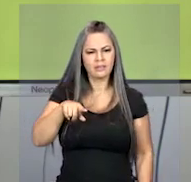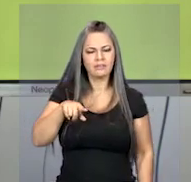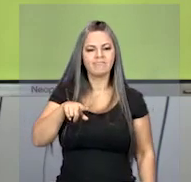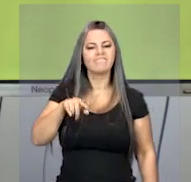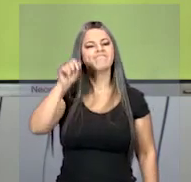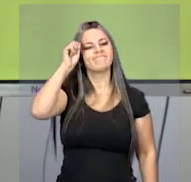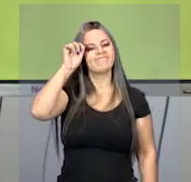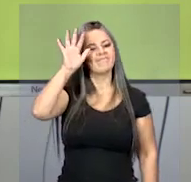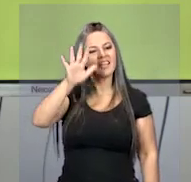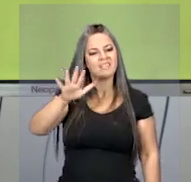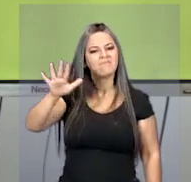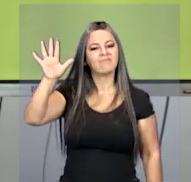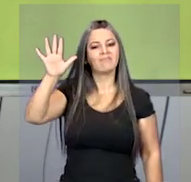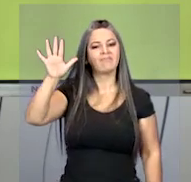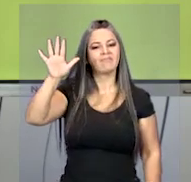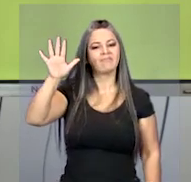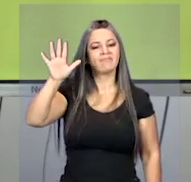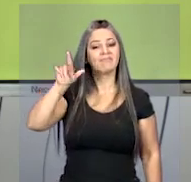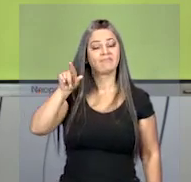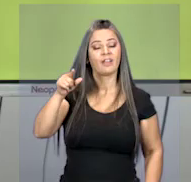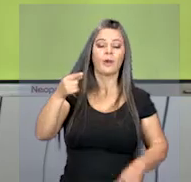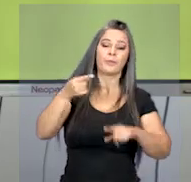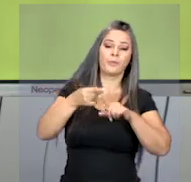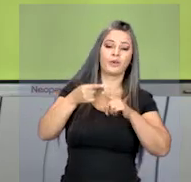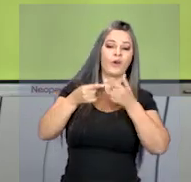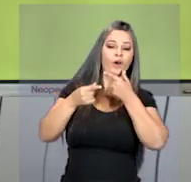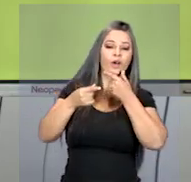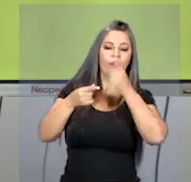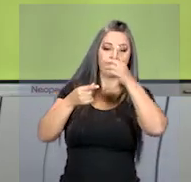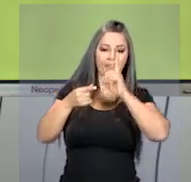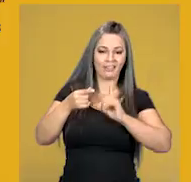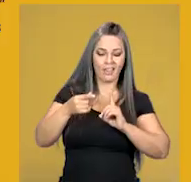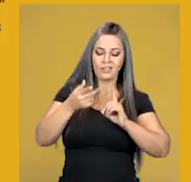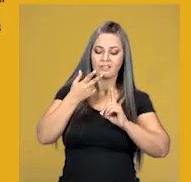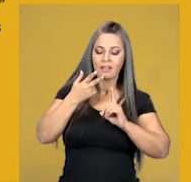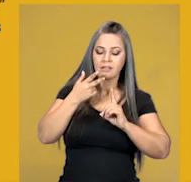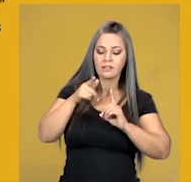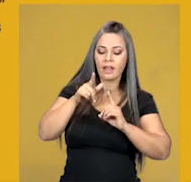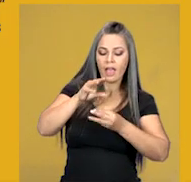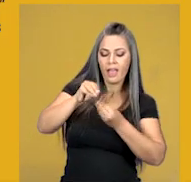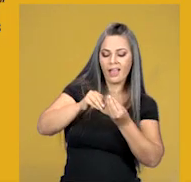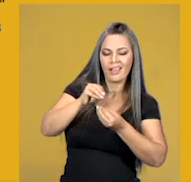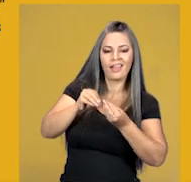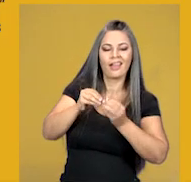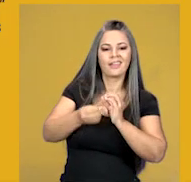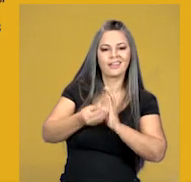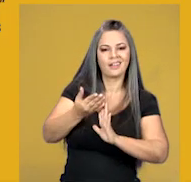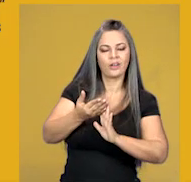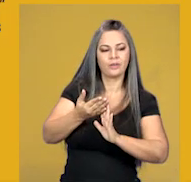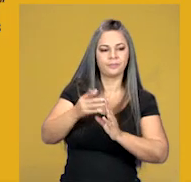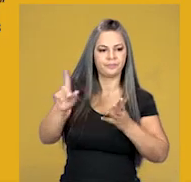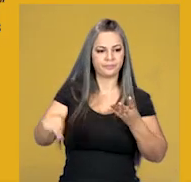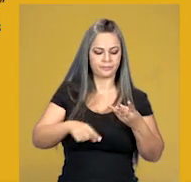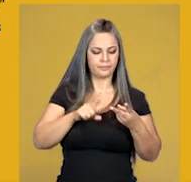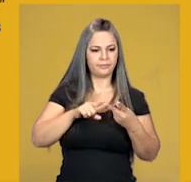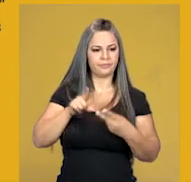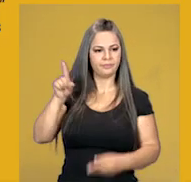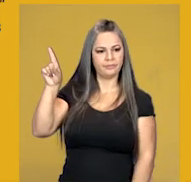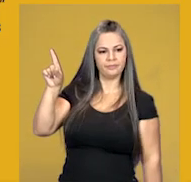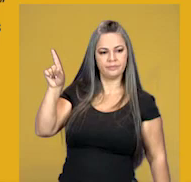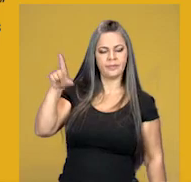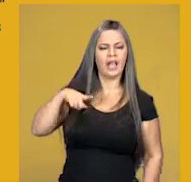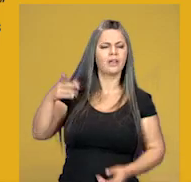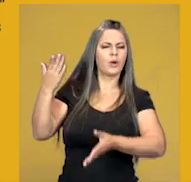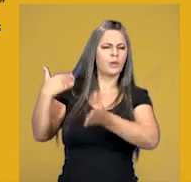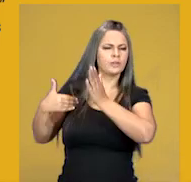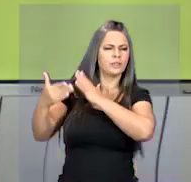Né? Foi algo que o Tupã fez. Okay? Em um tempo atrás, na região centro-oeste, vivia à beira de um rio uma tribo